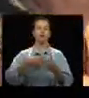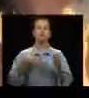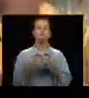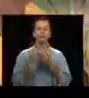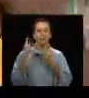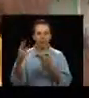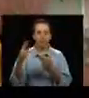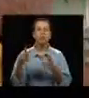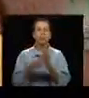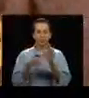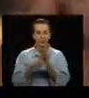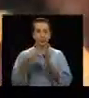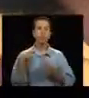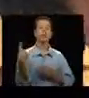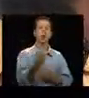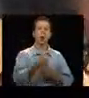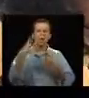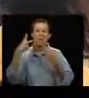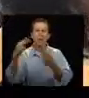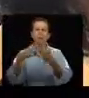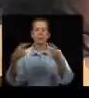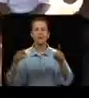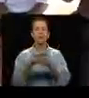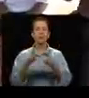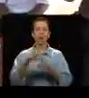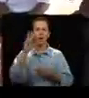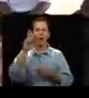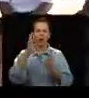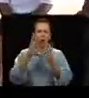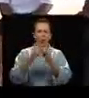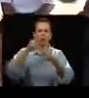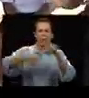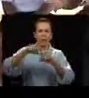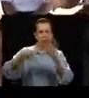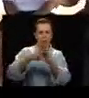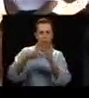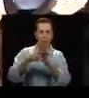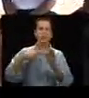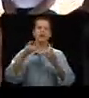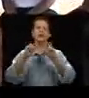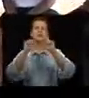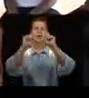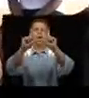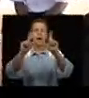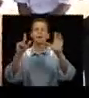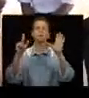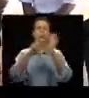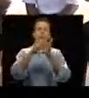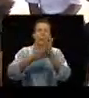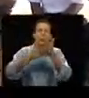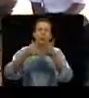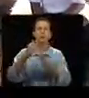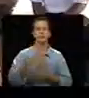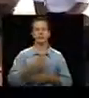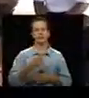eu fiz. A mesma coisa eu fiz. Eu peguei todo o meu material, que eu tinha os slides,